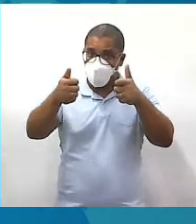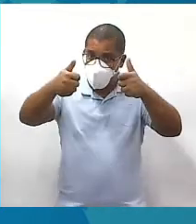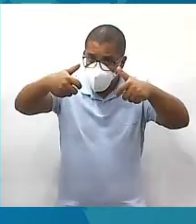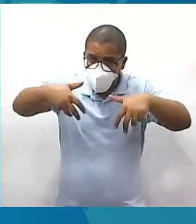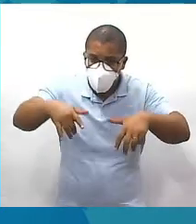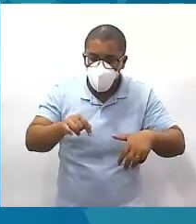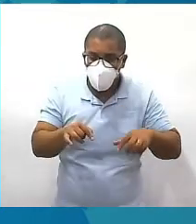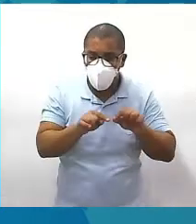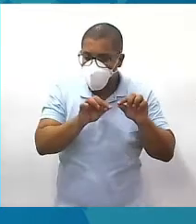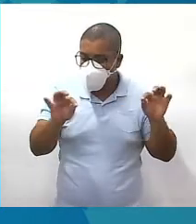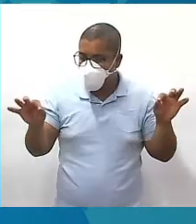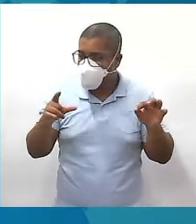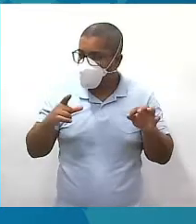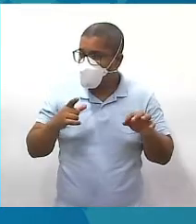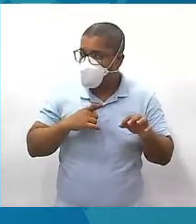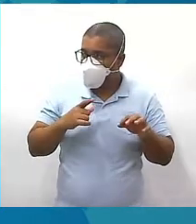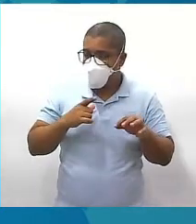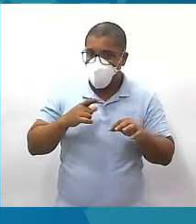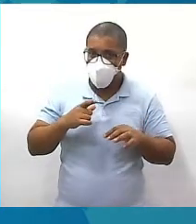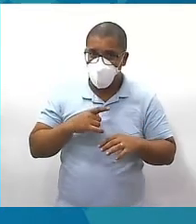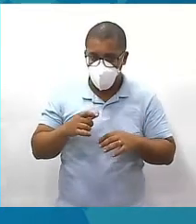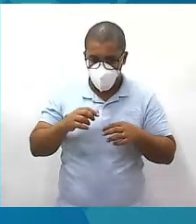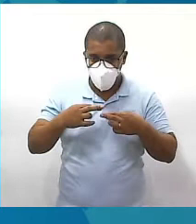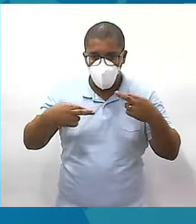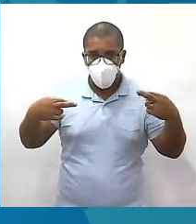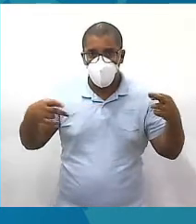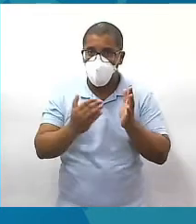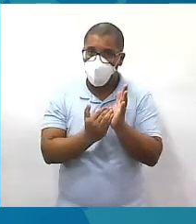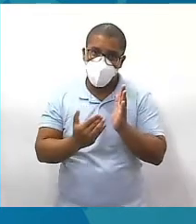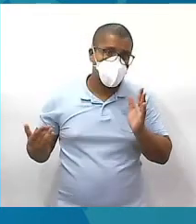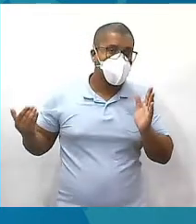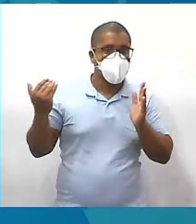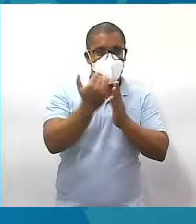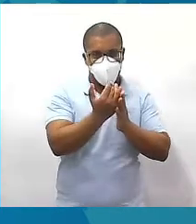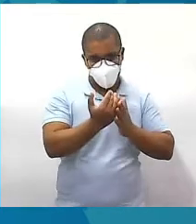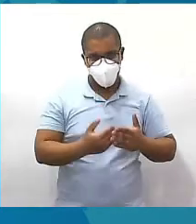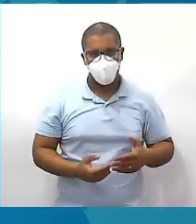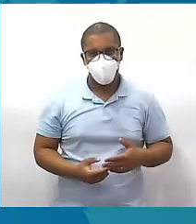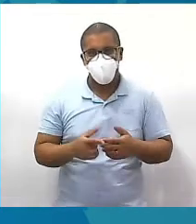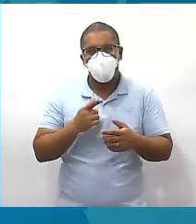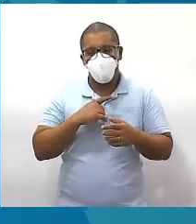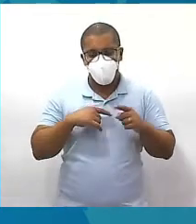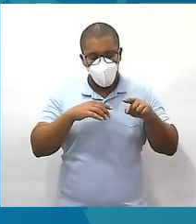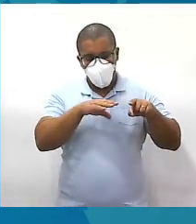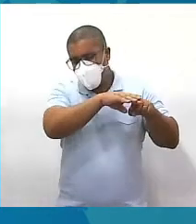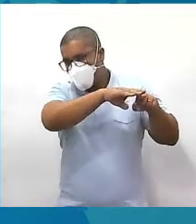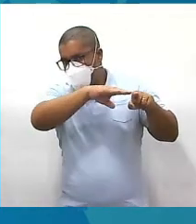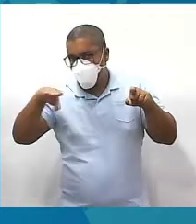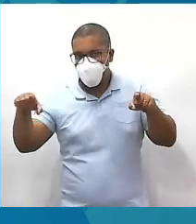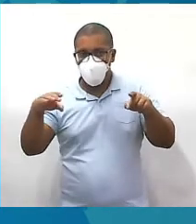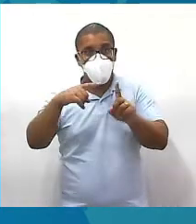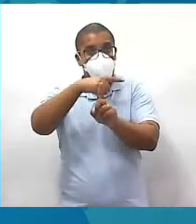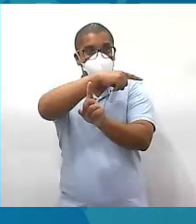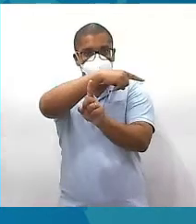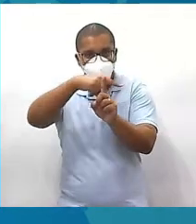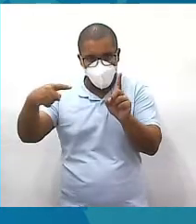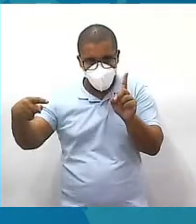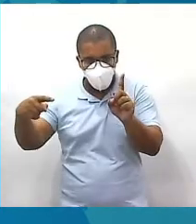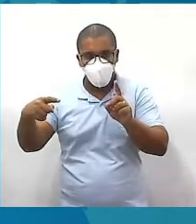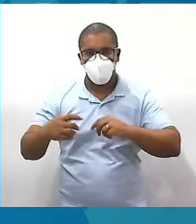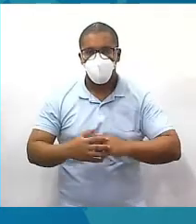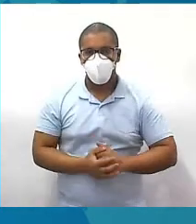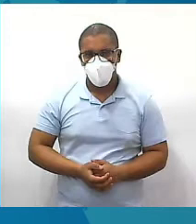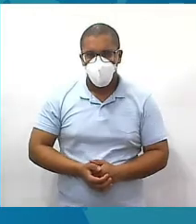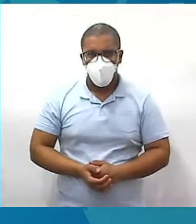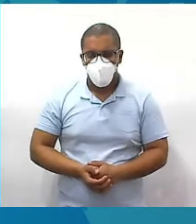é essa aí, é a corda maior que passa pelo centro da circunferência, tá bom? Preste atenção.